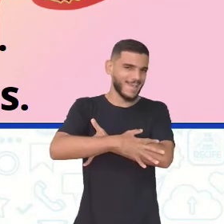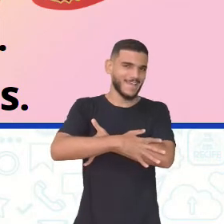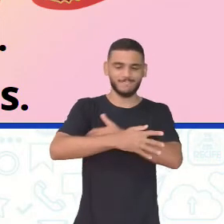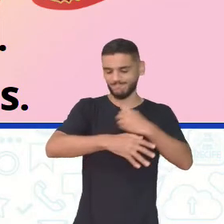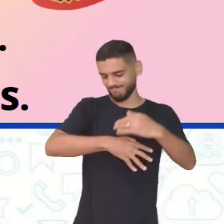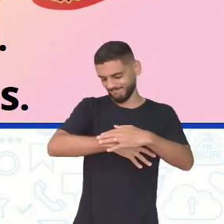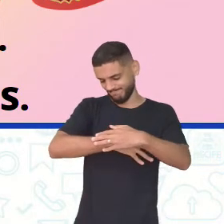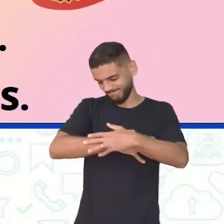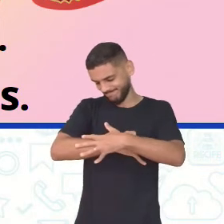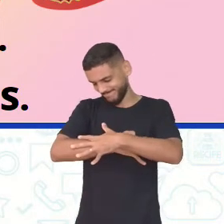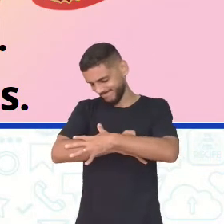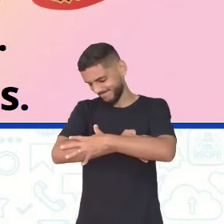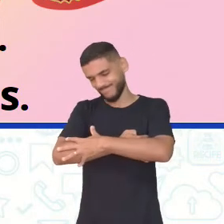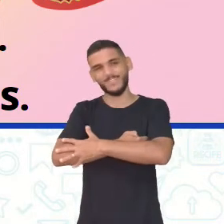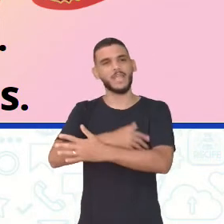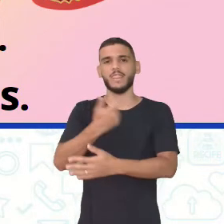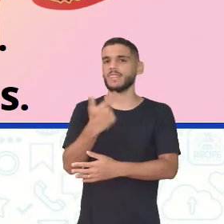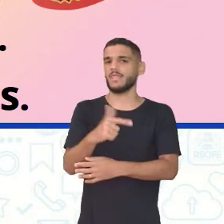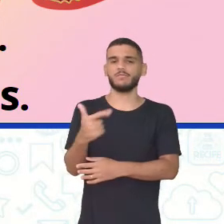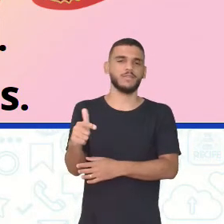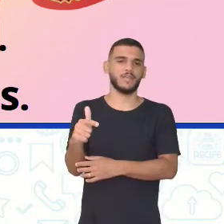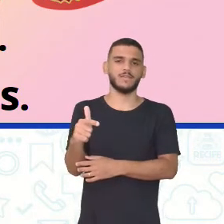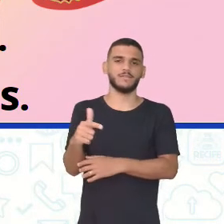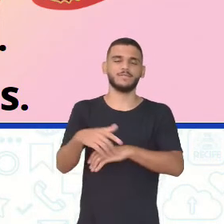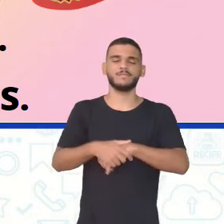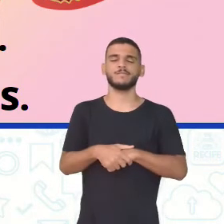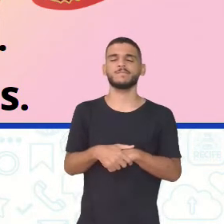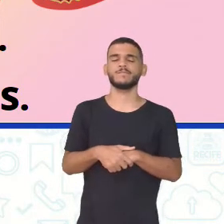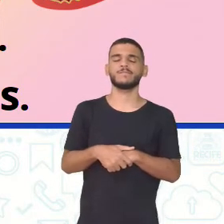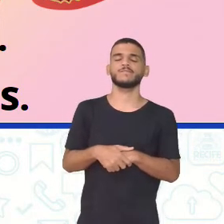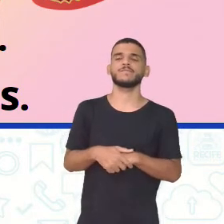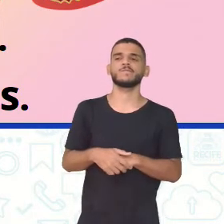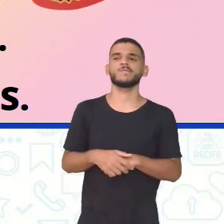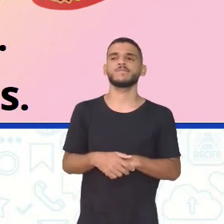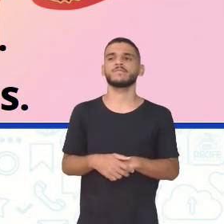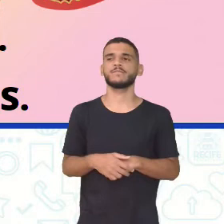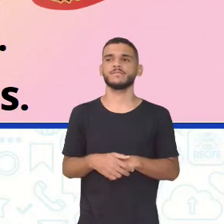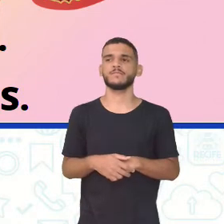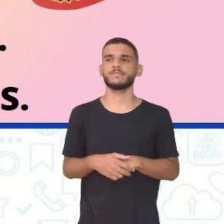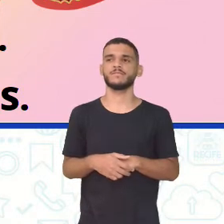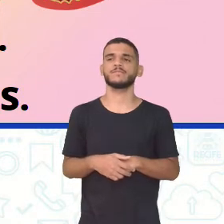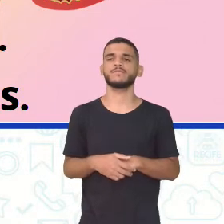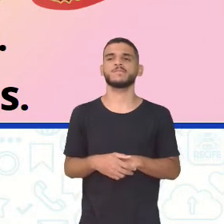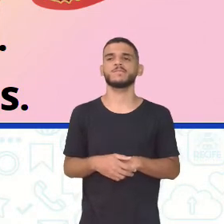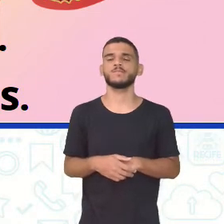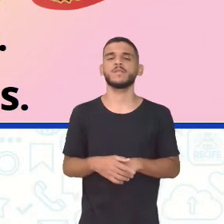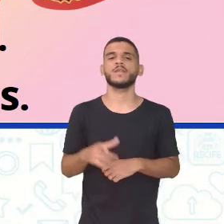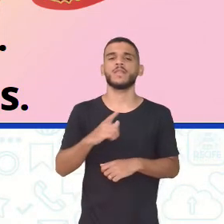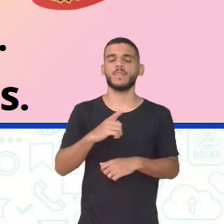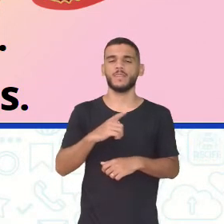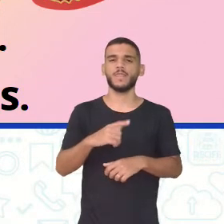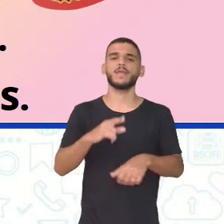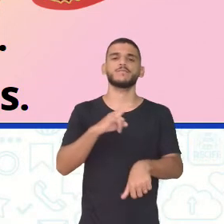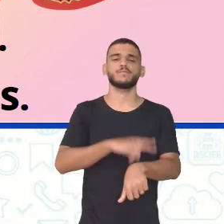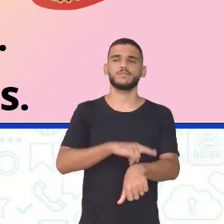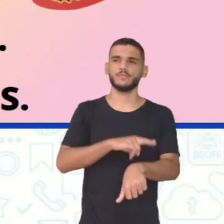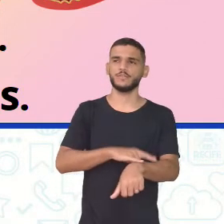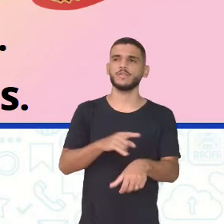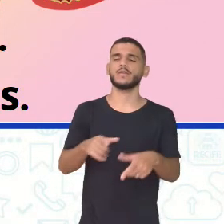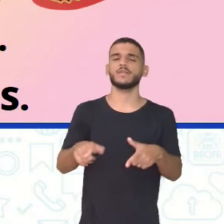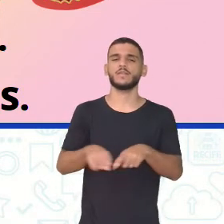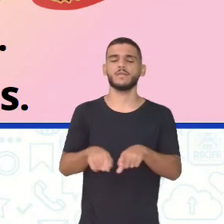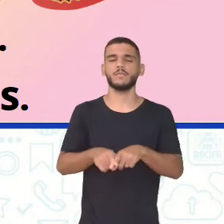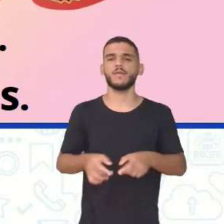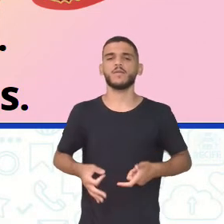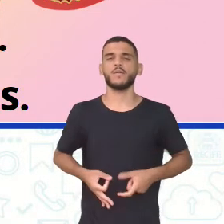canetinha, esse não tem. Então, ele vai estar presente em alguns órgãos. No caso aí, olha, da bexiga, do útero e